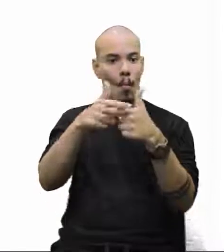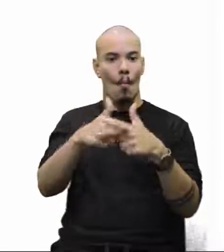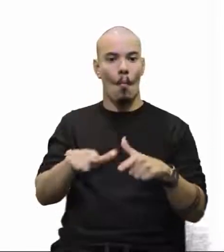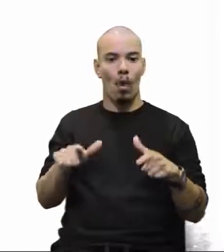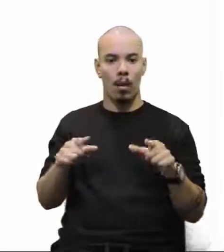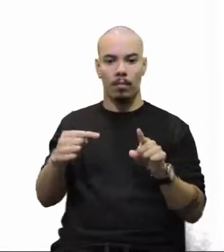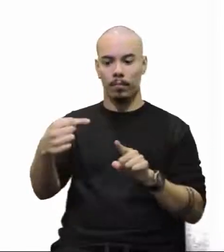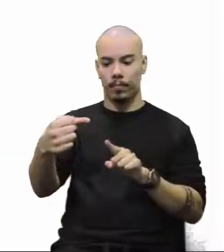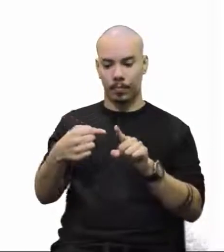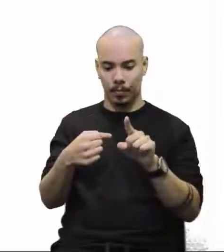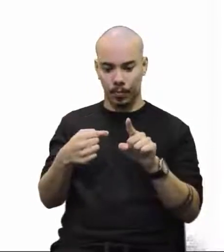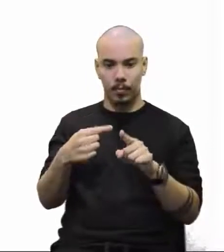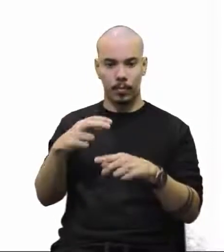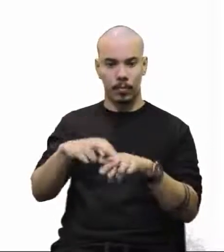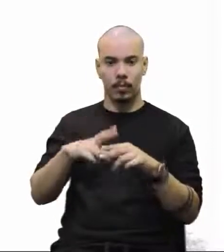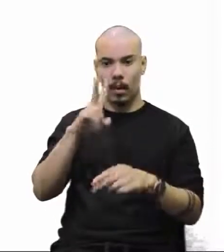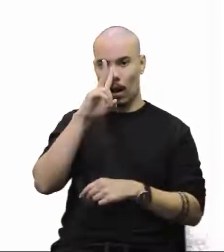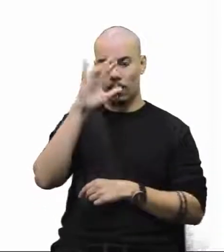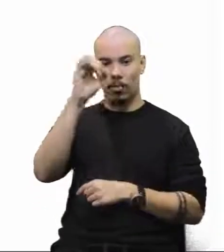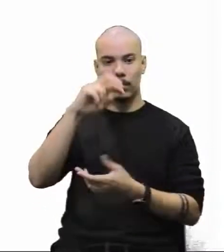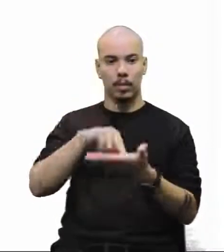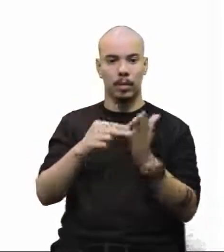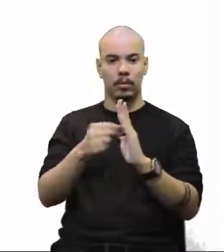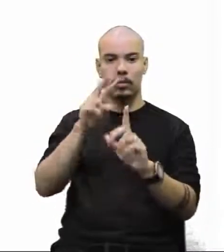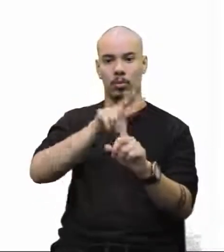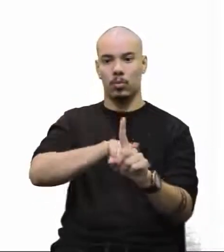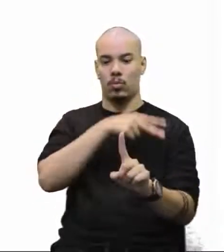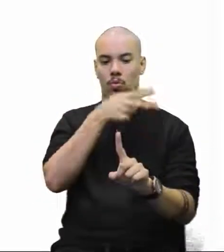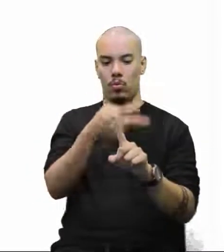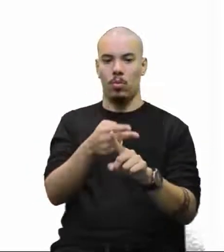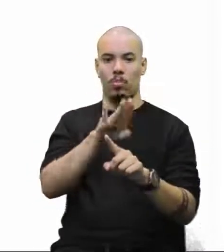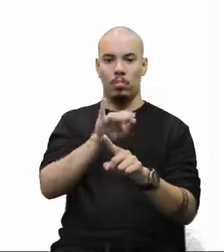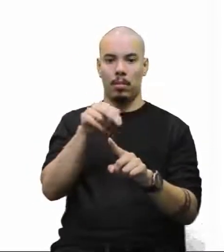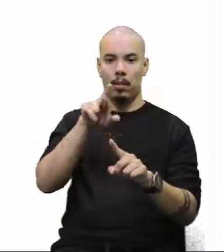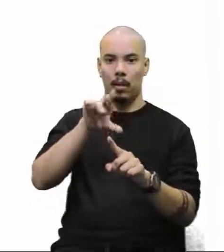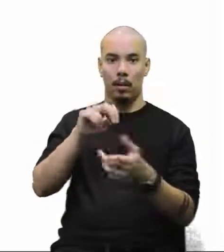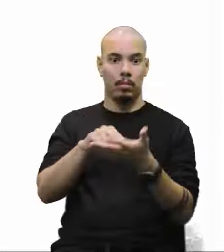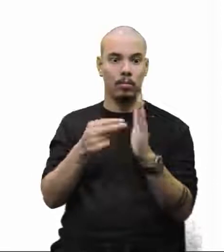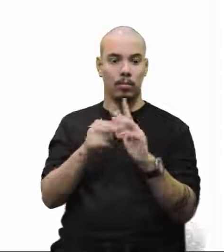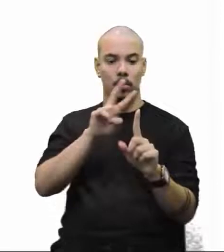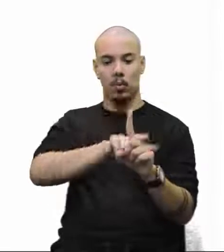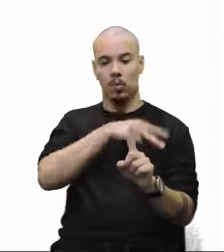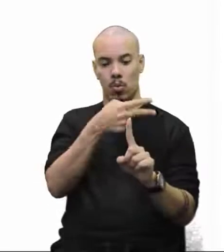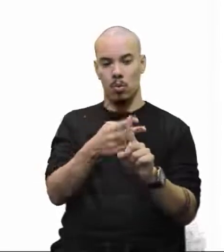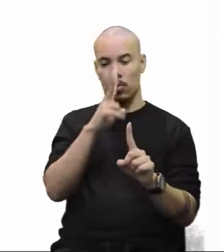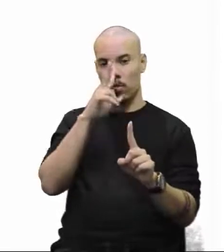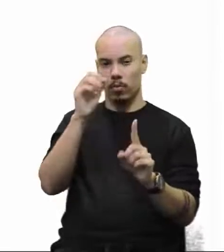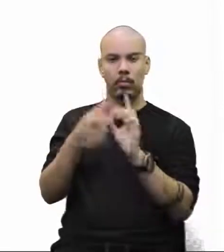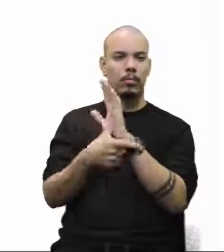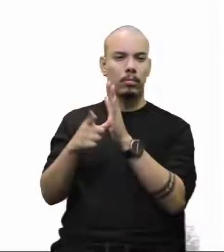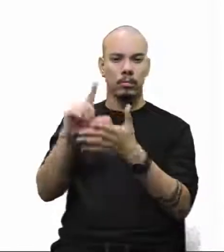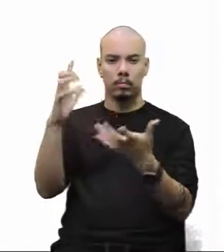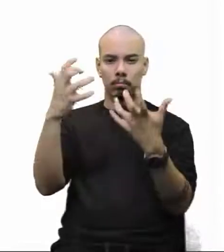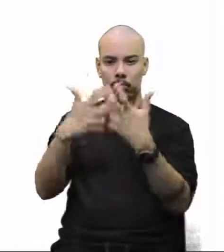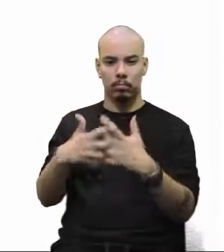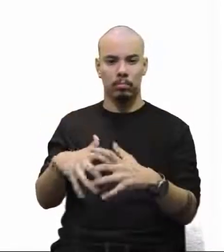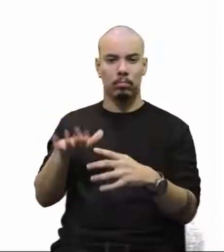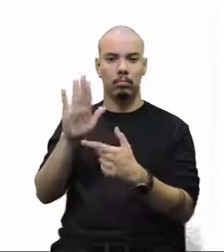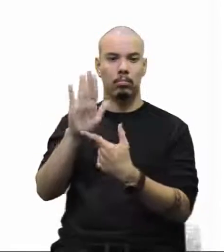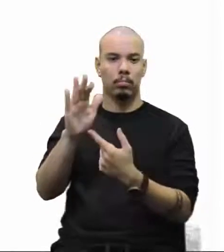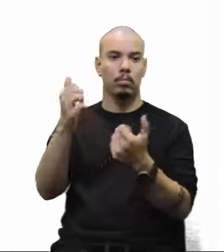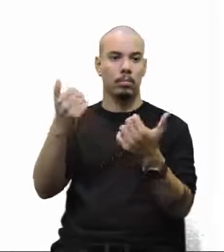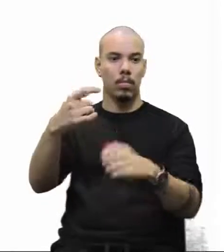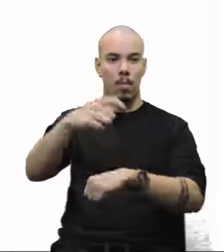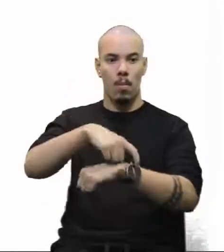perpendicular ao campo. Por isso que a força é o dobro, que é binário. Nós já vimos lá em momento de mecânica sobre o momento